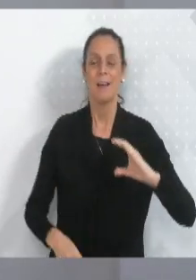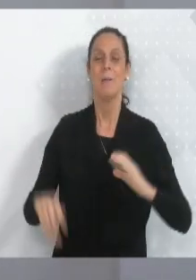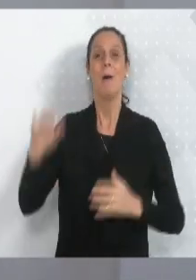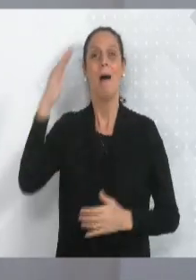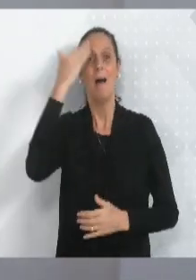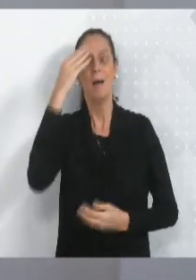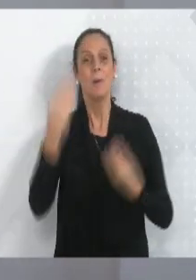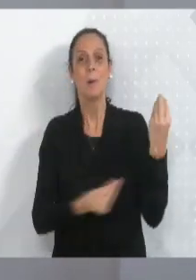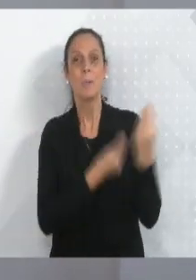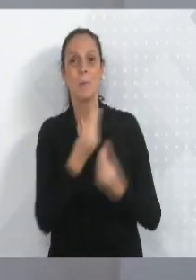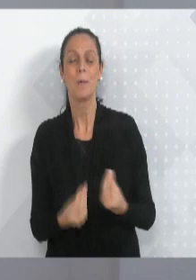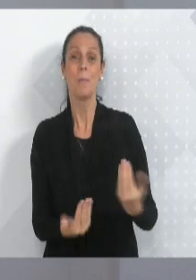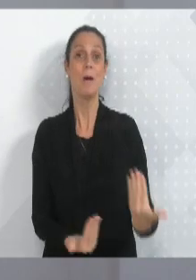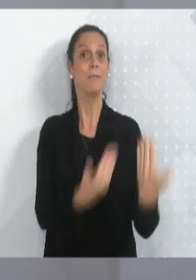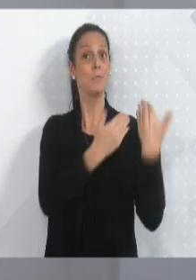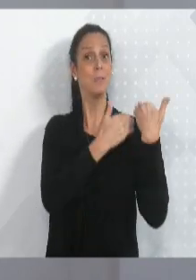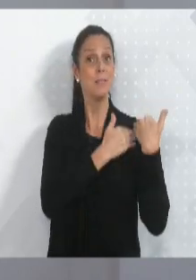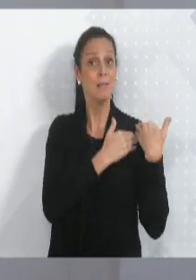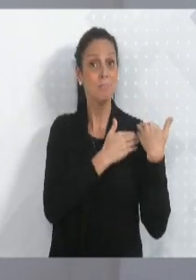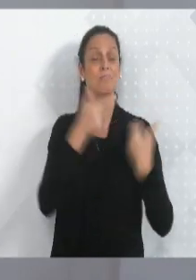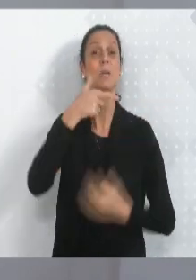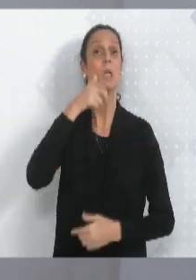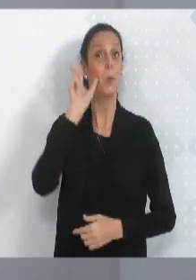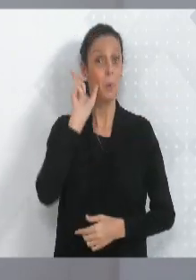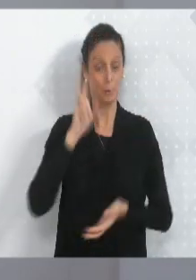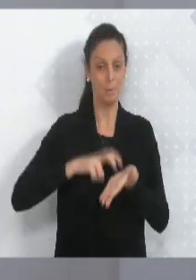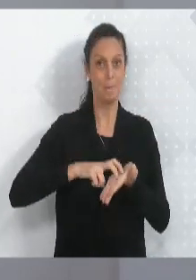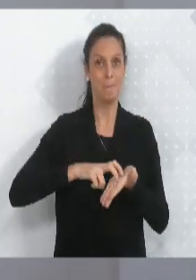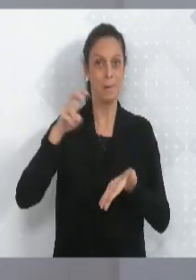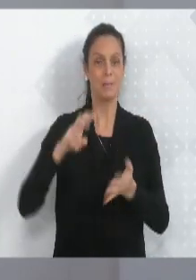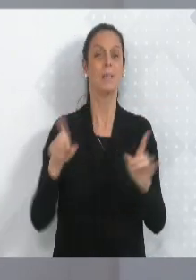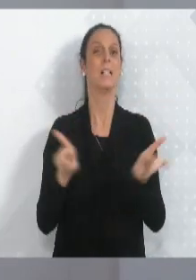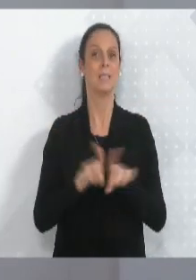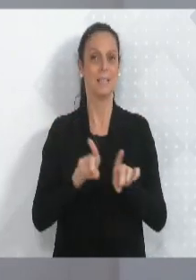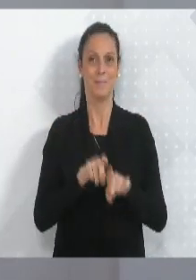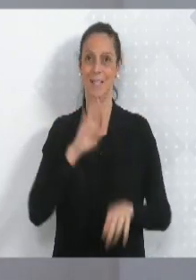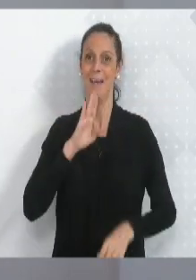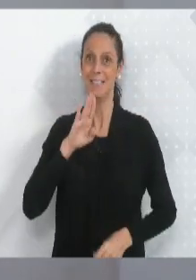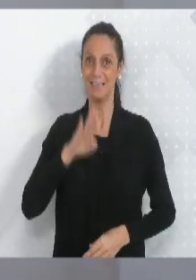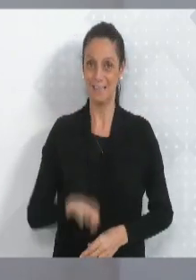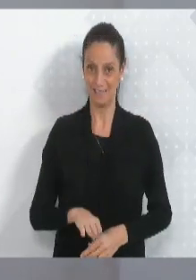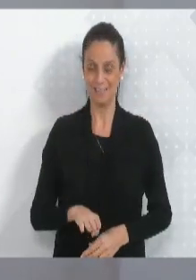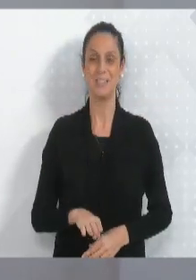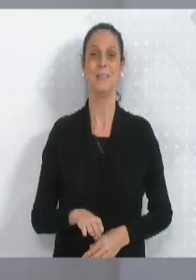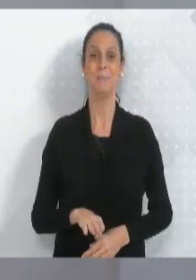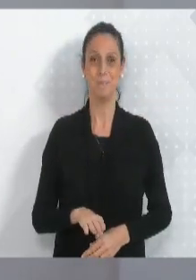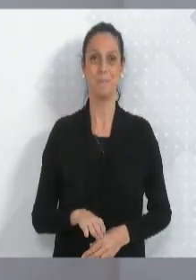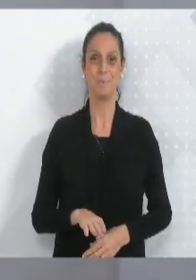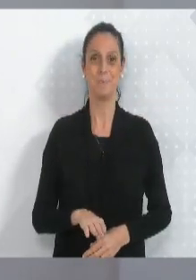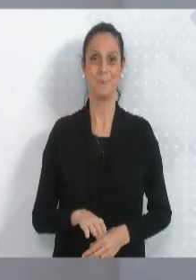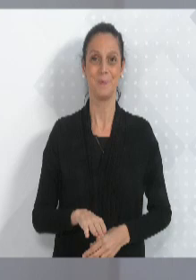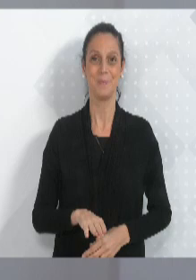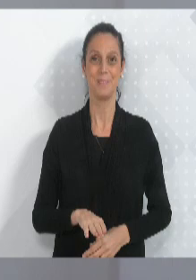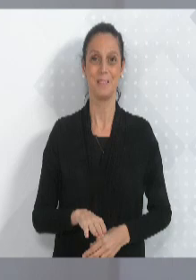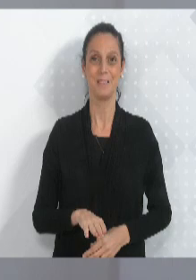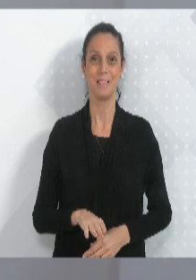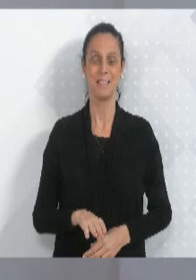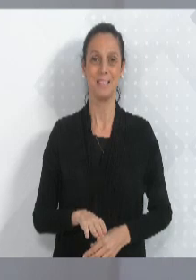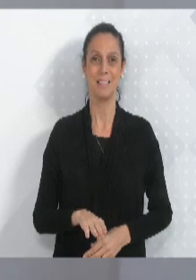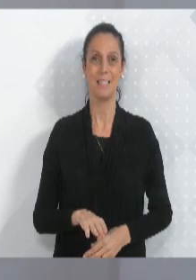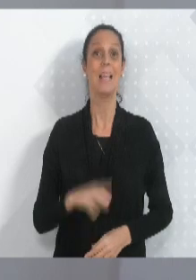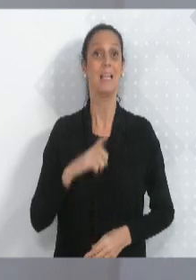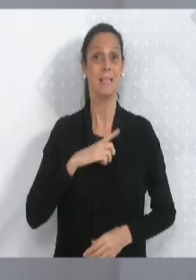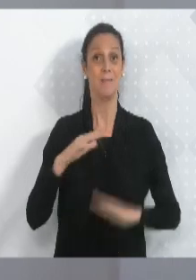é a função, e ontem, tanto na parte da manhã, quanto na parte da tarde, nós recebemos aqui o